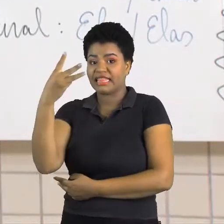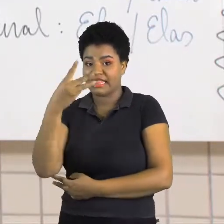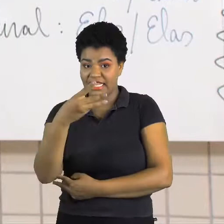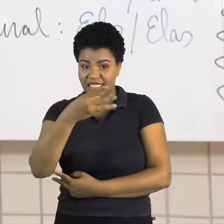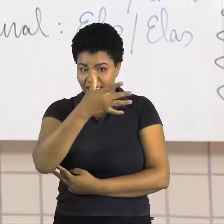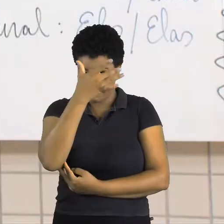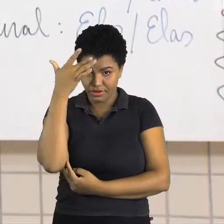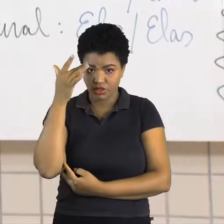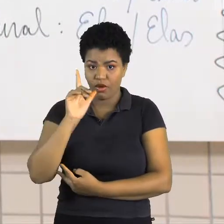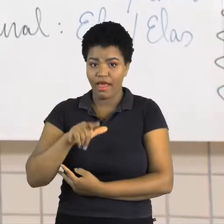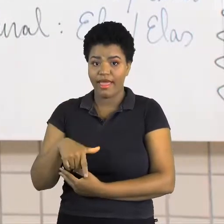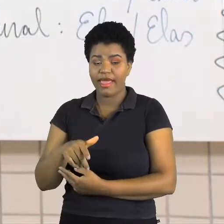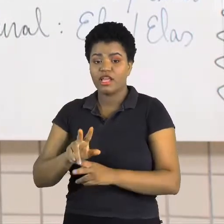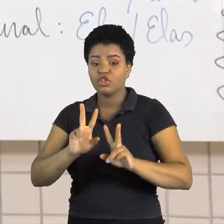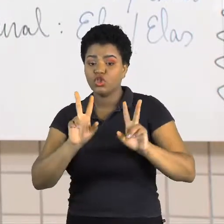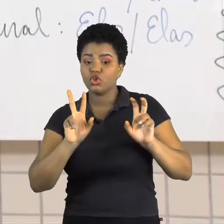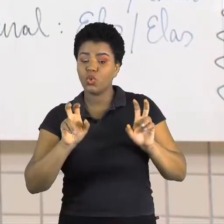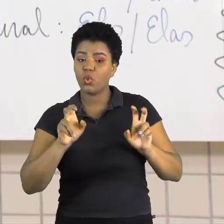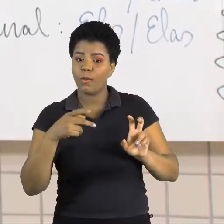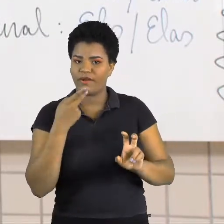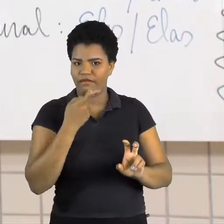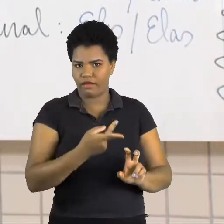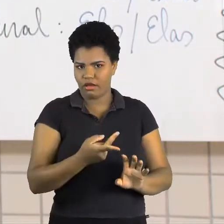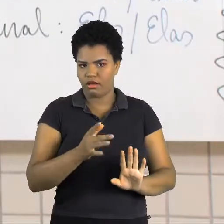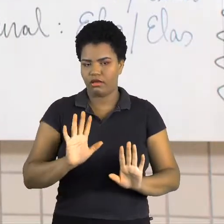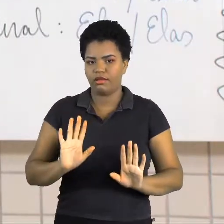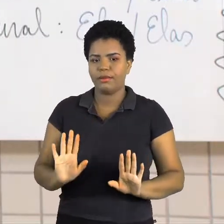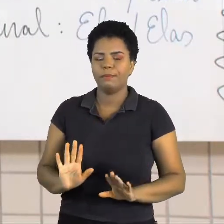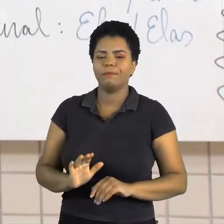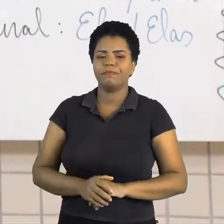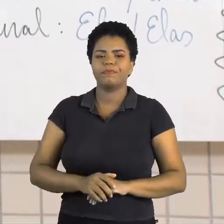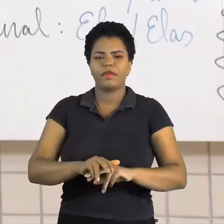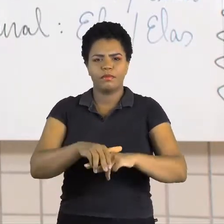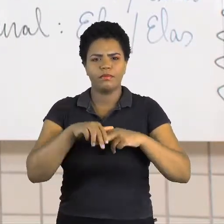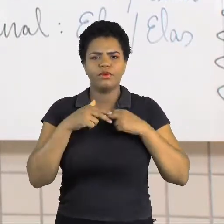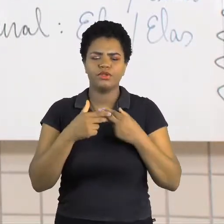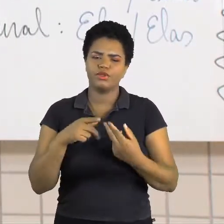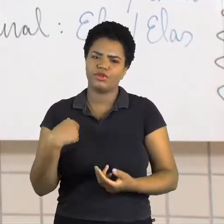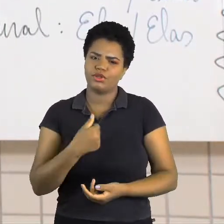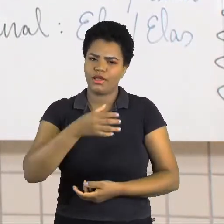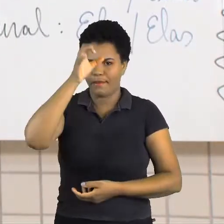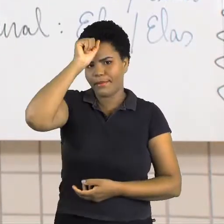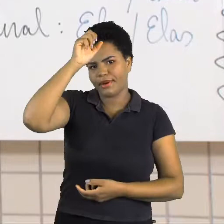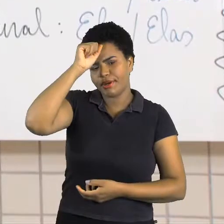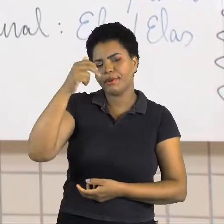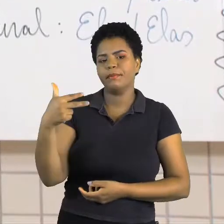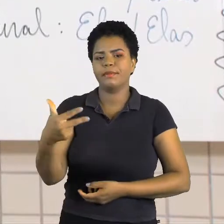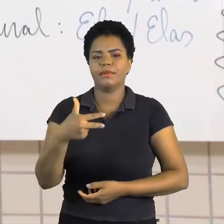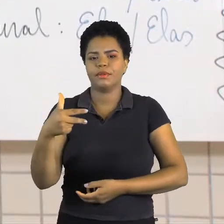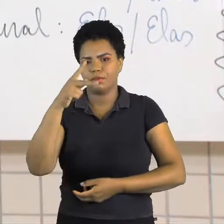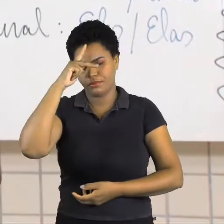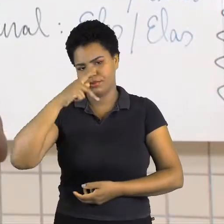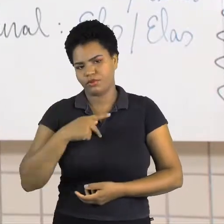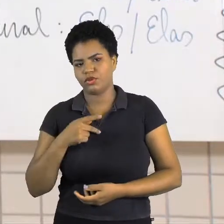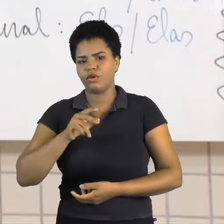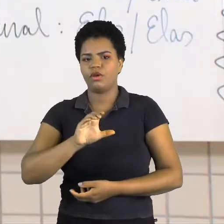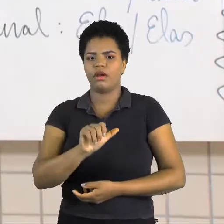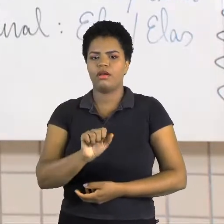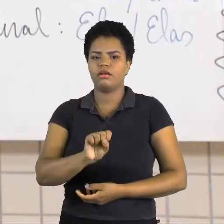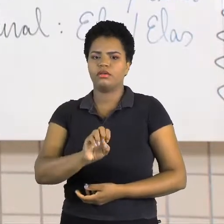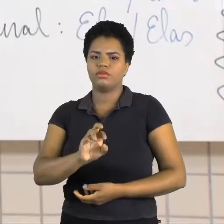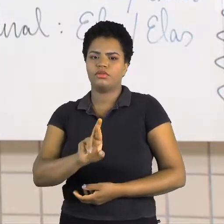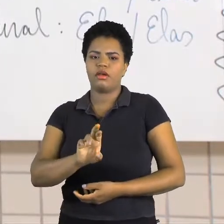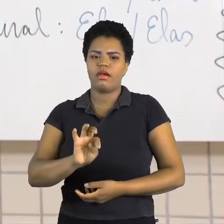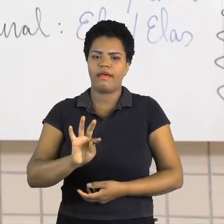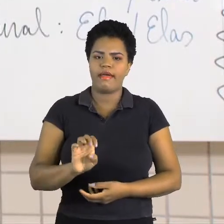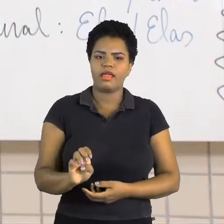fala. Por isso que nós estamos aprendendo pronome pessoal do caso reto. Vamos aprender quem são